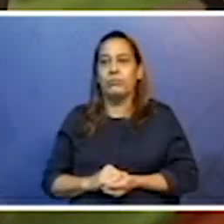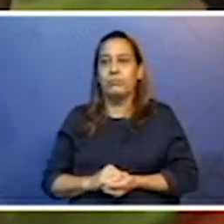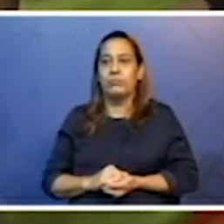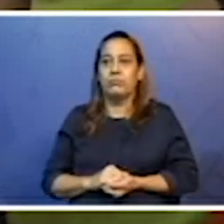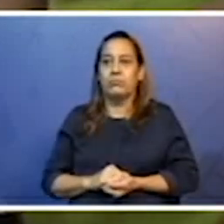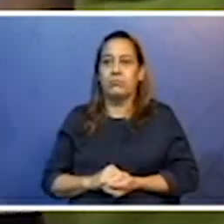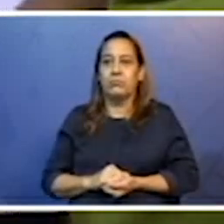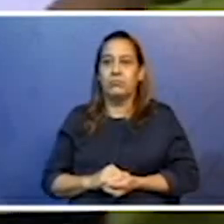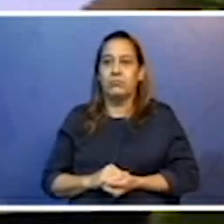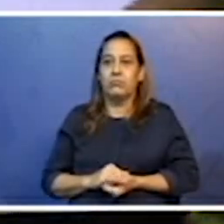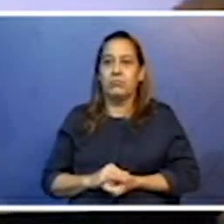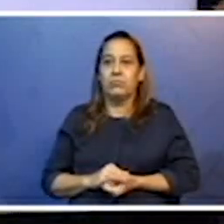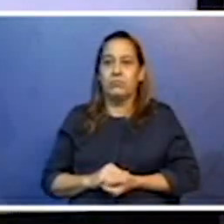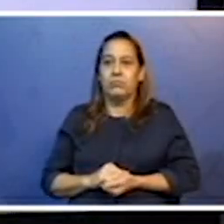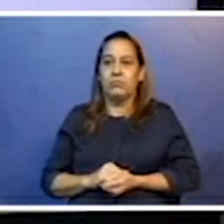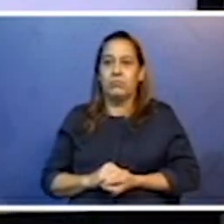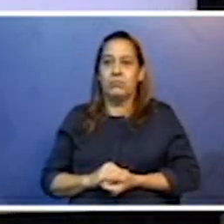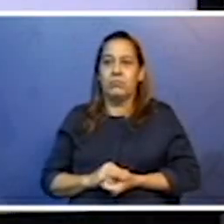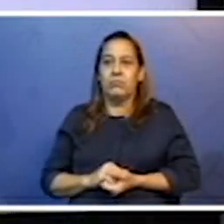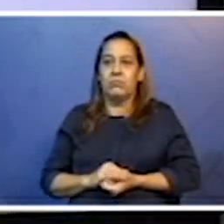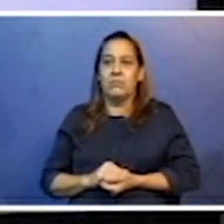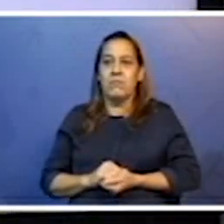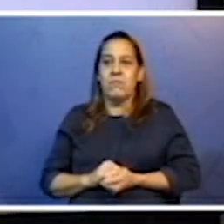é claro, né?